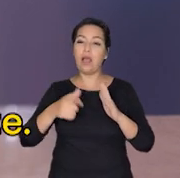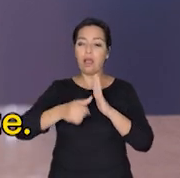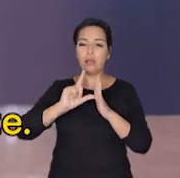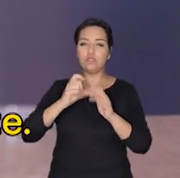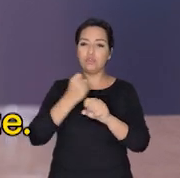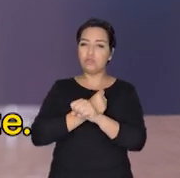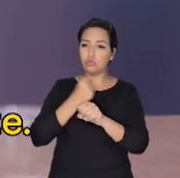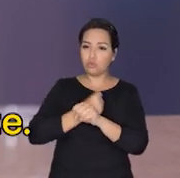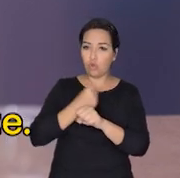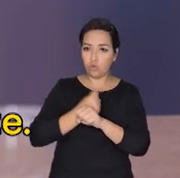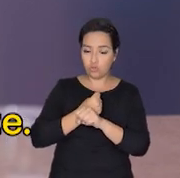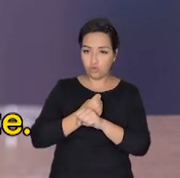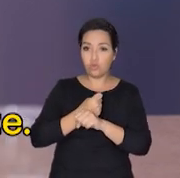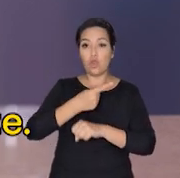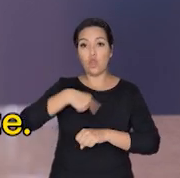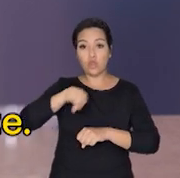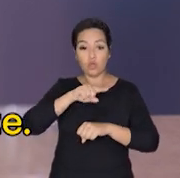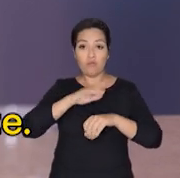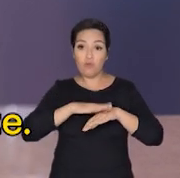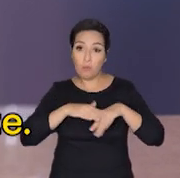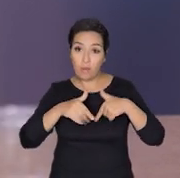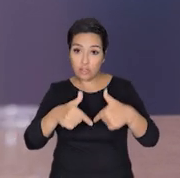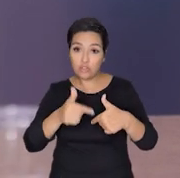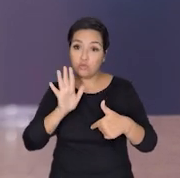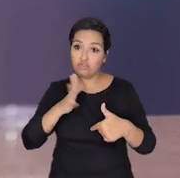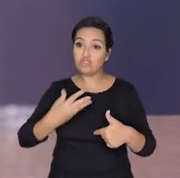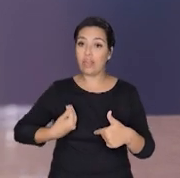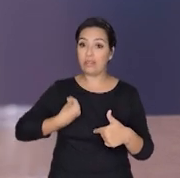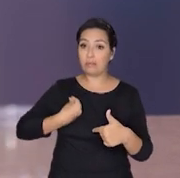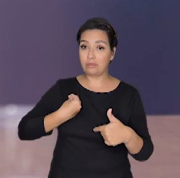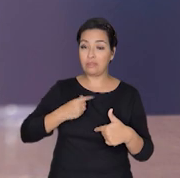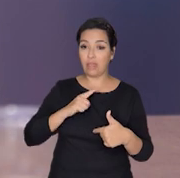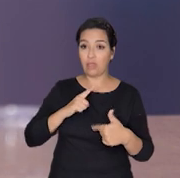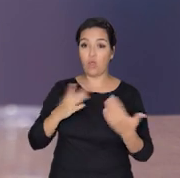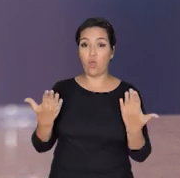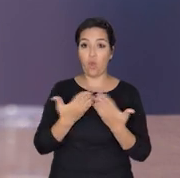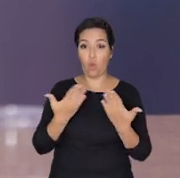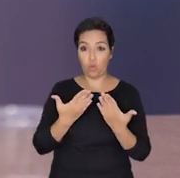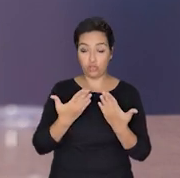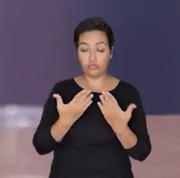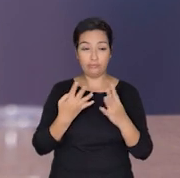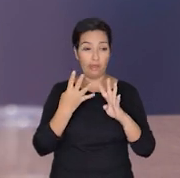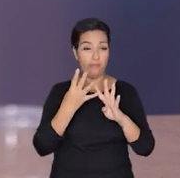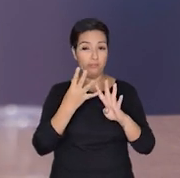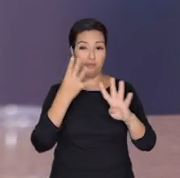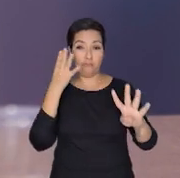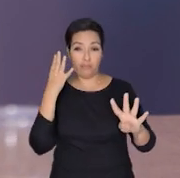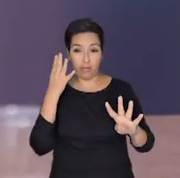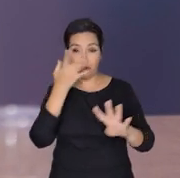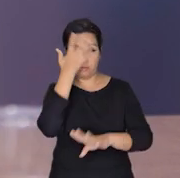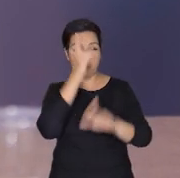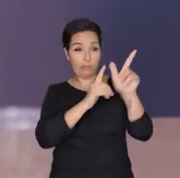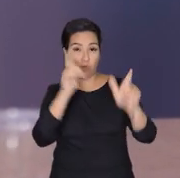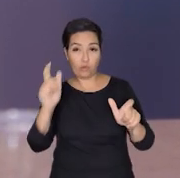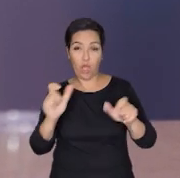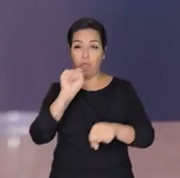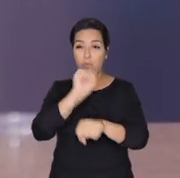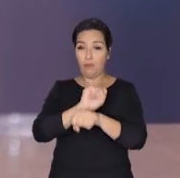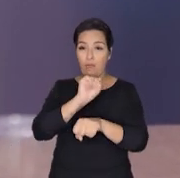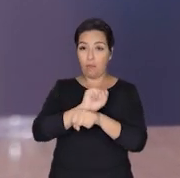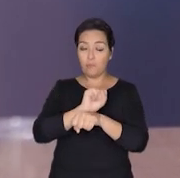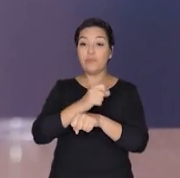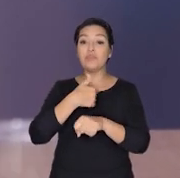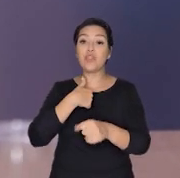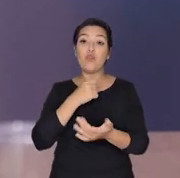construindo, a gente vai colocar para funcionar o que já existe. Hoje, tem muita gente esperando meses por uma simples consulta. Eu